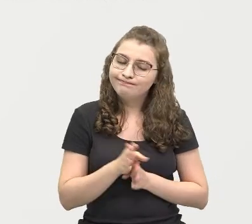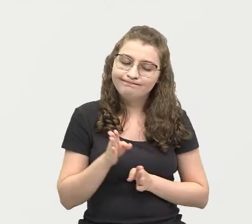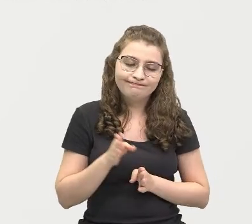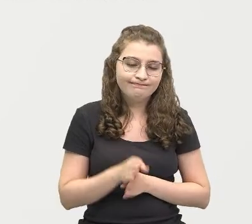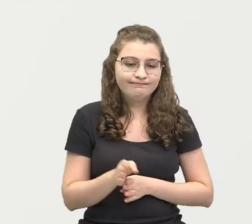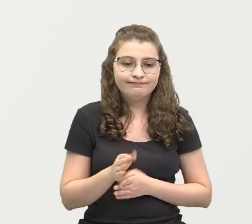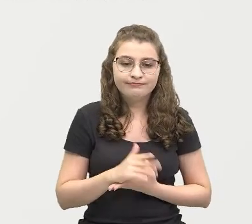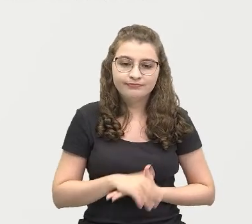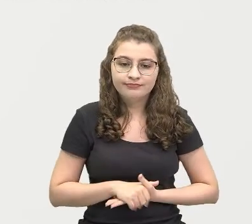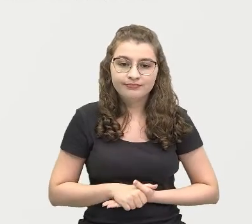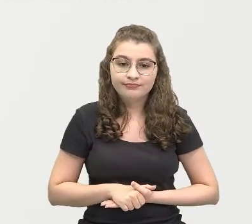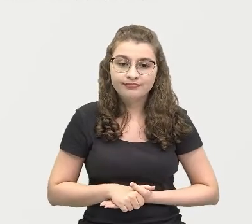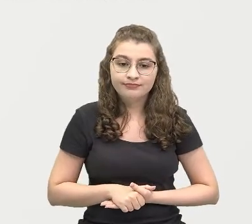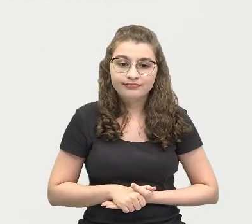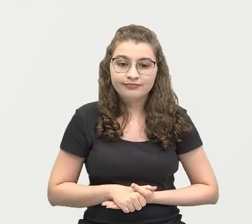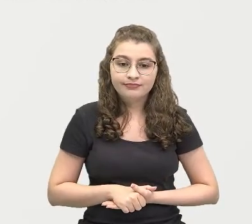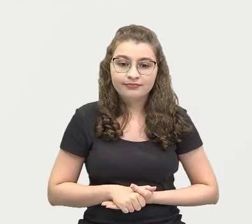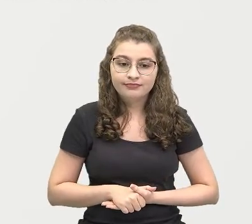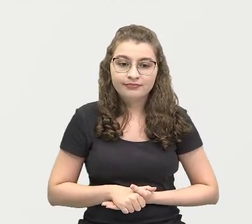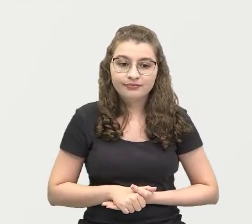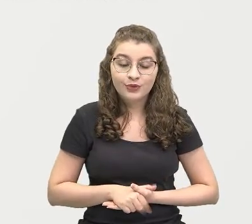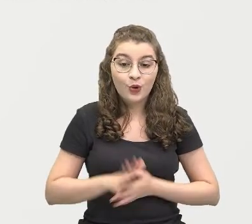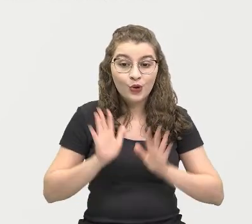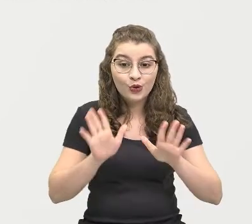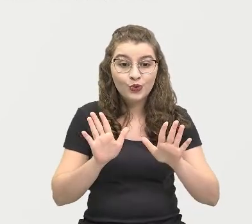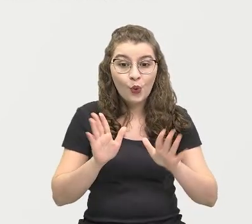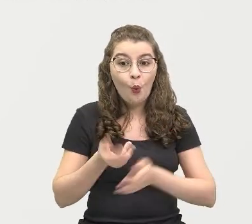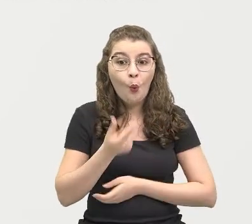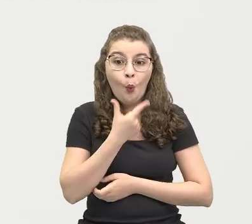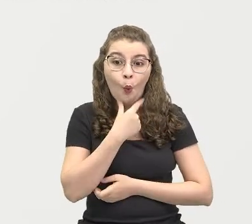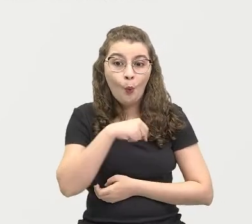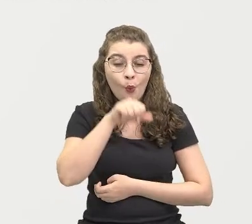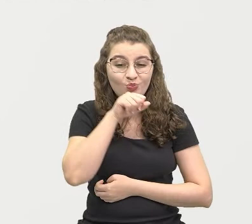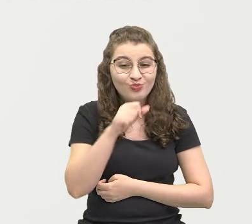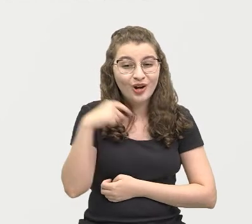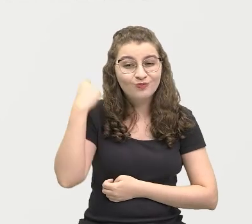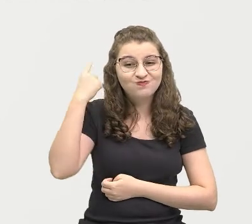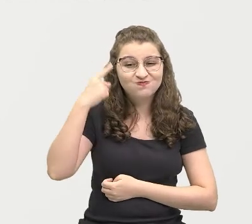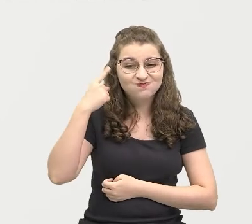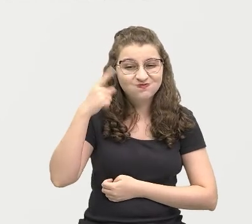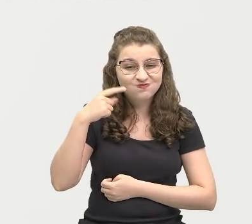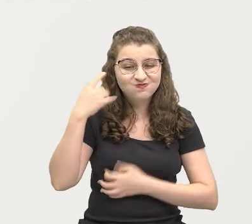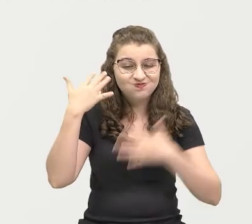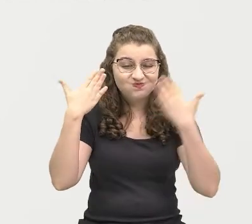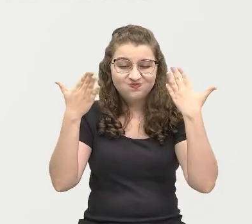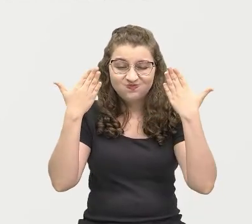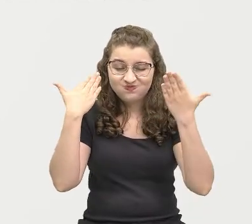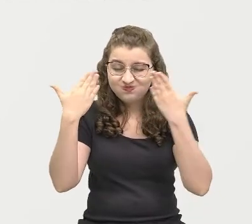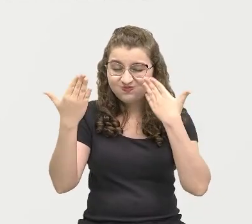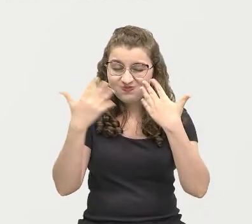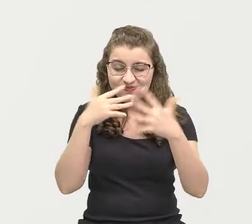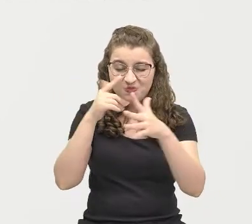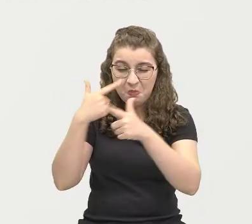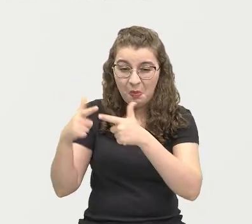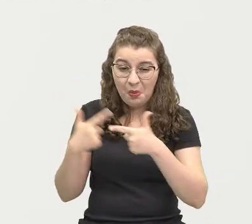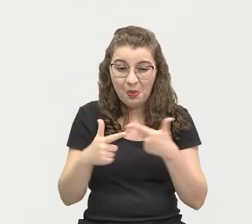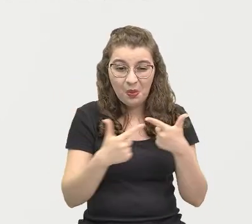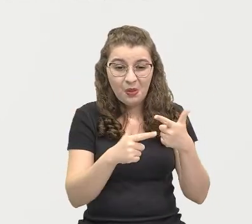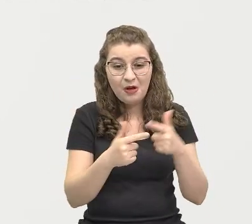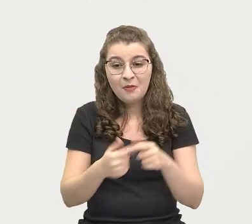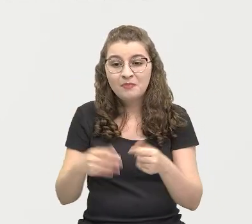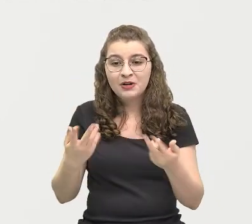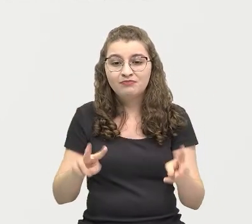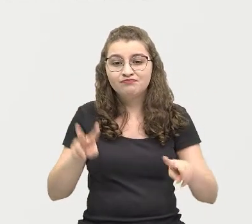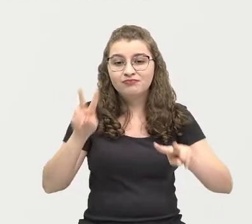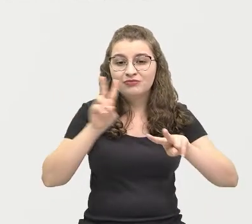só a situação dele. Uma vez que o pai enlouquecera, estava com pouco problema, aí o pai dele ainda enlouqueceu e foi internado, né?